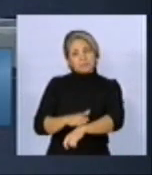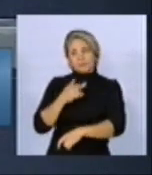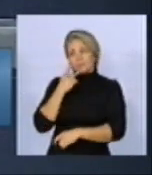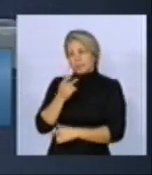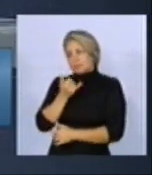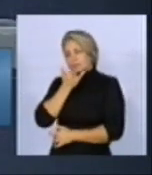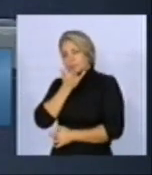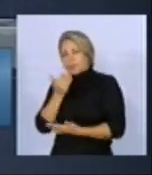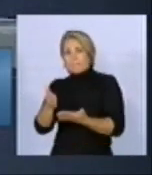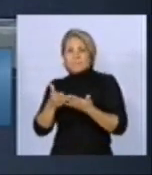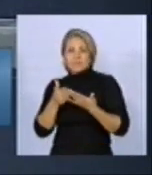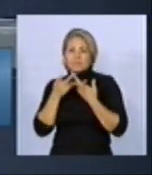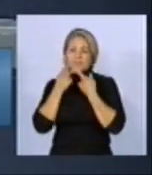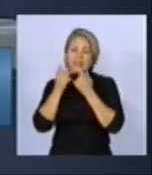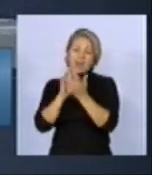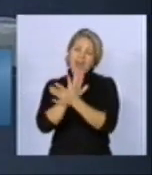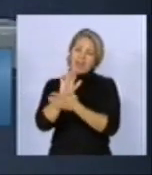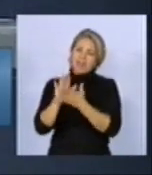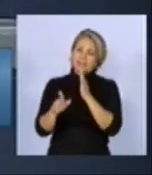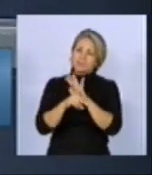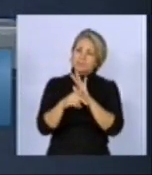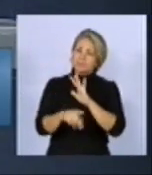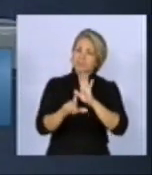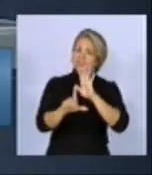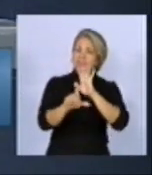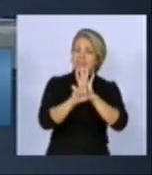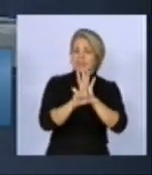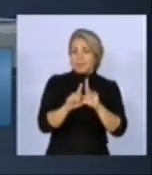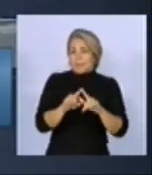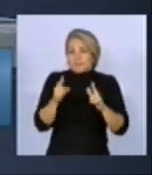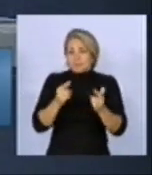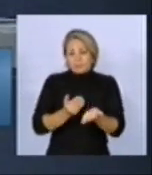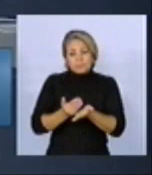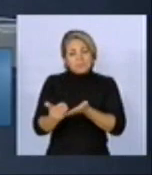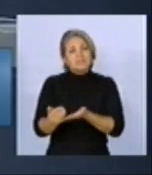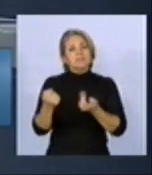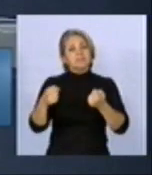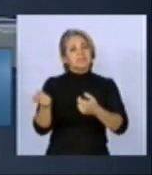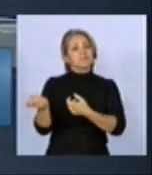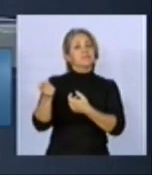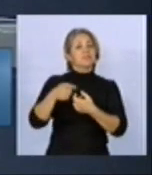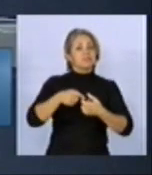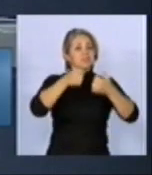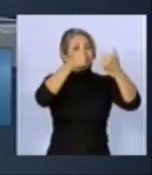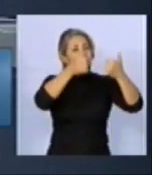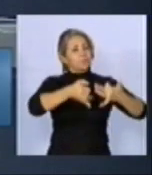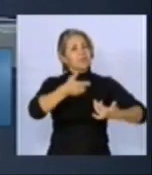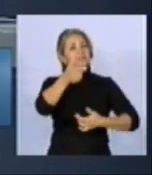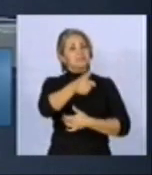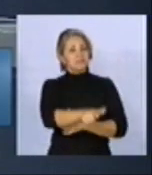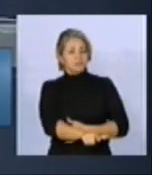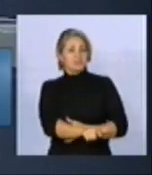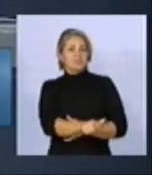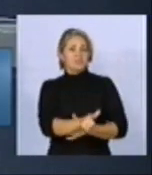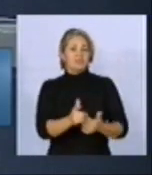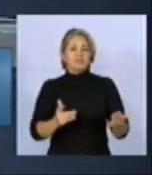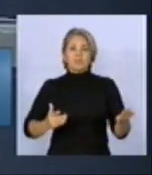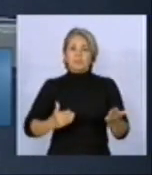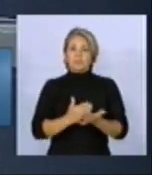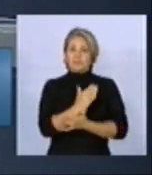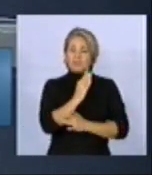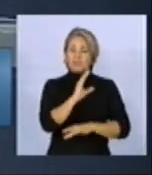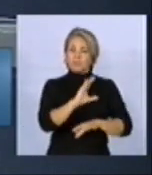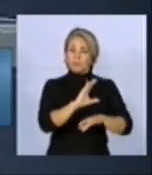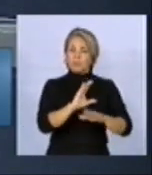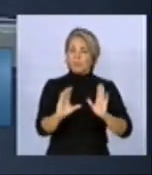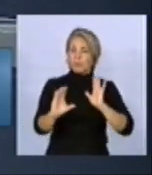sei tão específico as leis mas para dar o pontapé inicial a gente precisa retomar né citar o nosso recém-aprovado código